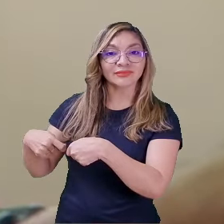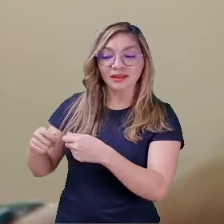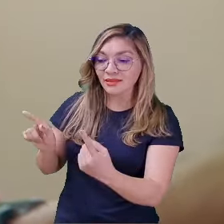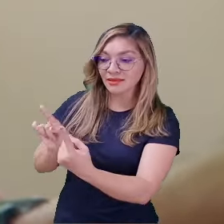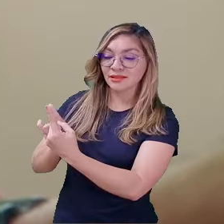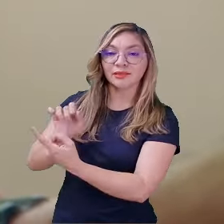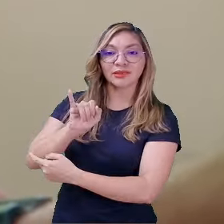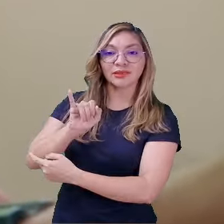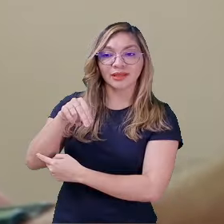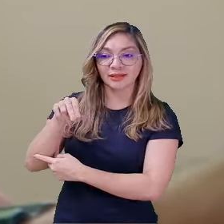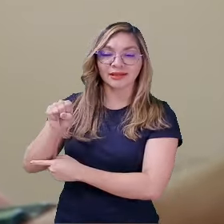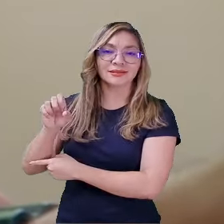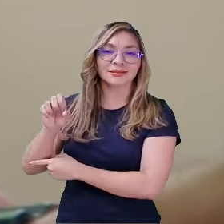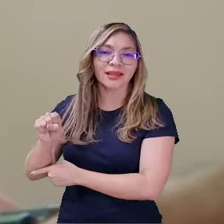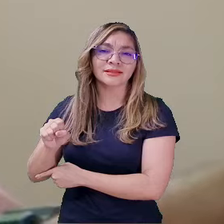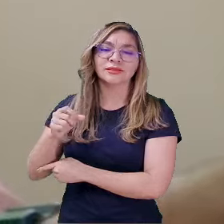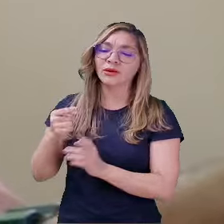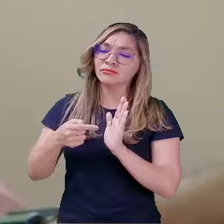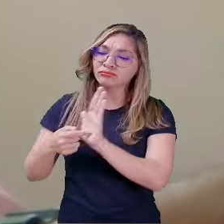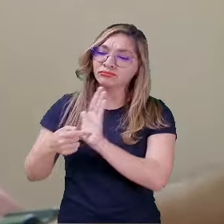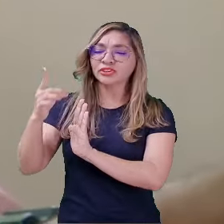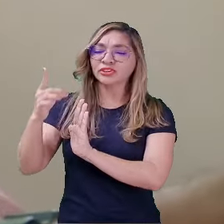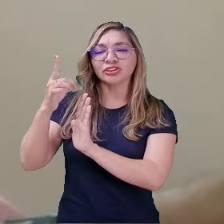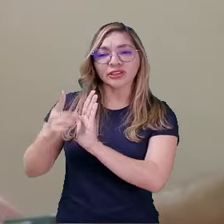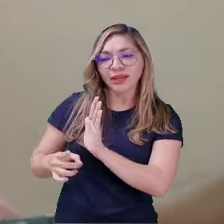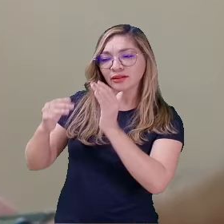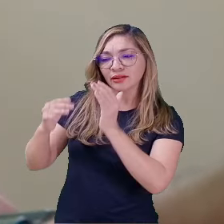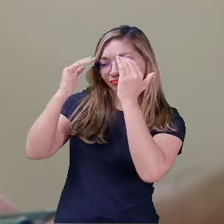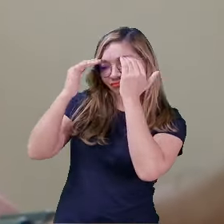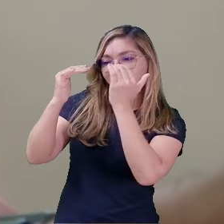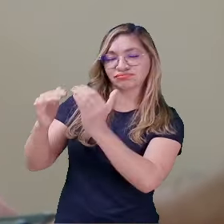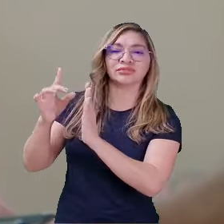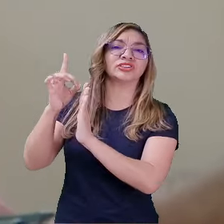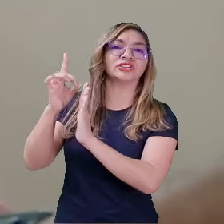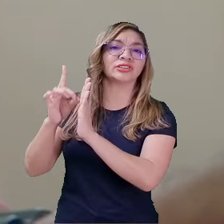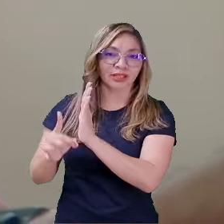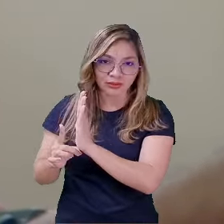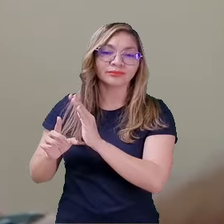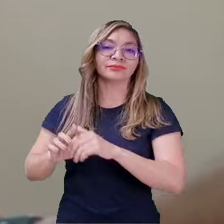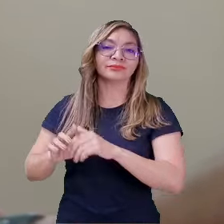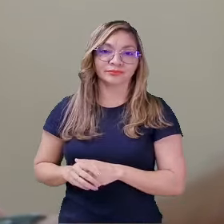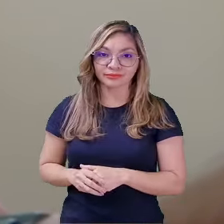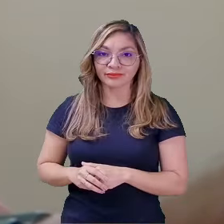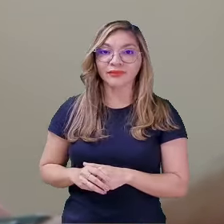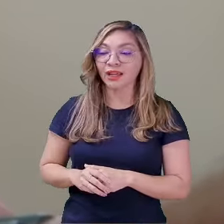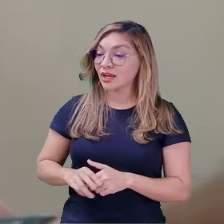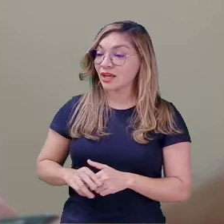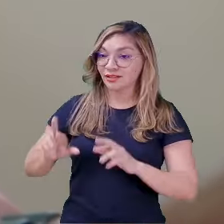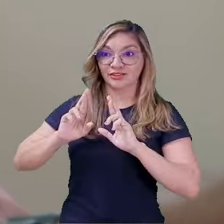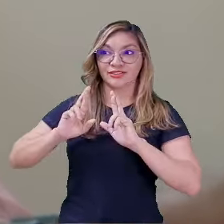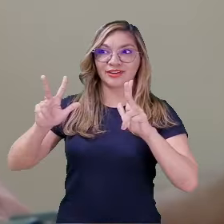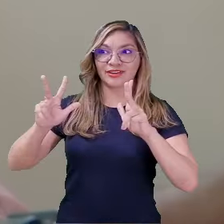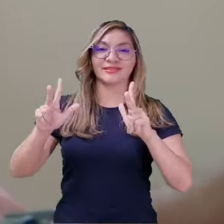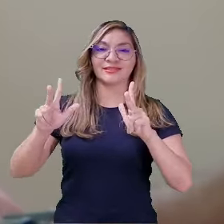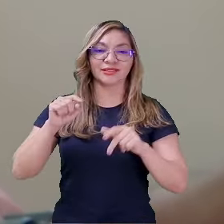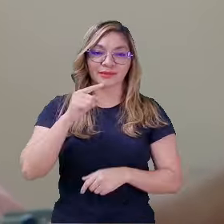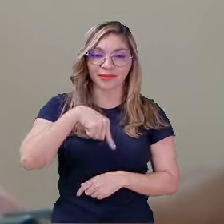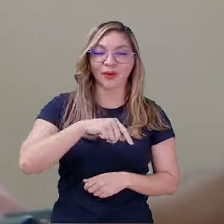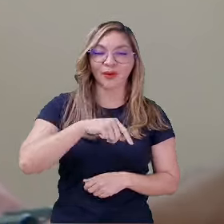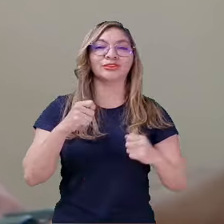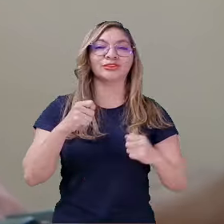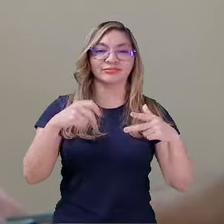trazendo um pouco de direito, um pouco de reconhecimento desses direitos. E está sendo um momento ímpar para o INSS. Eu estou me sentindo muito orgulhoso